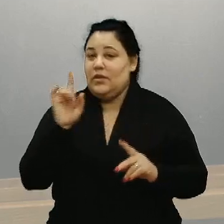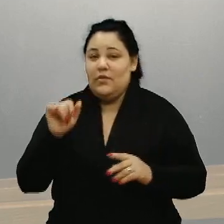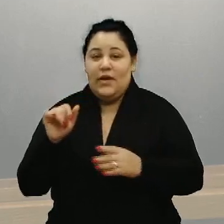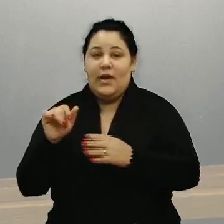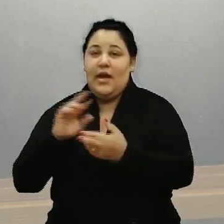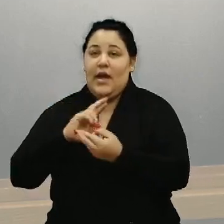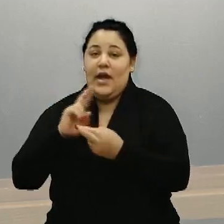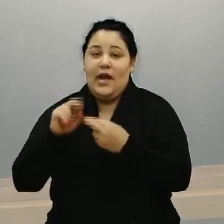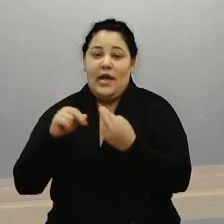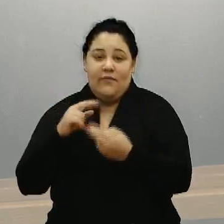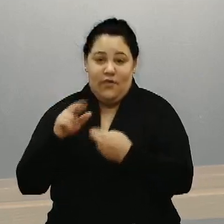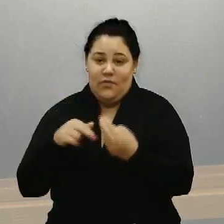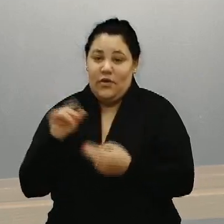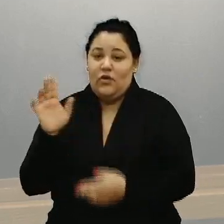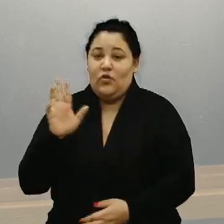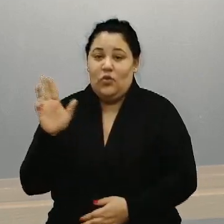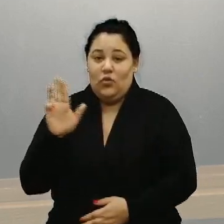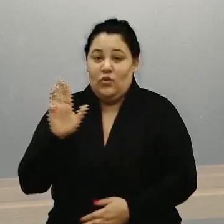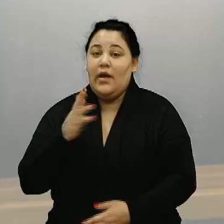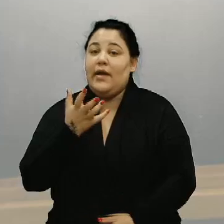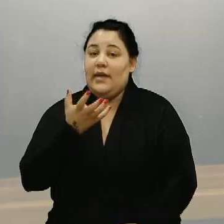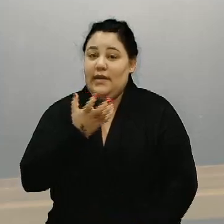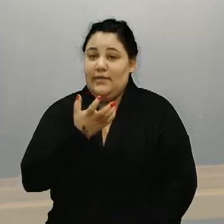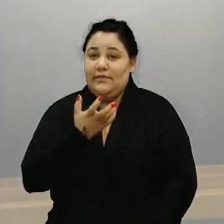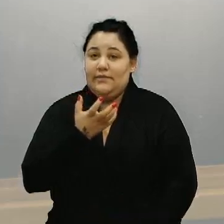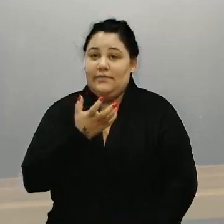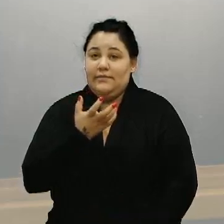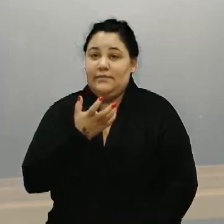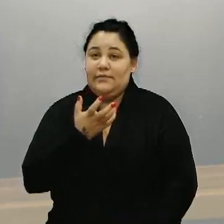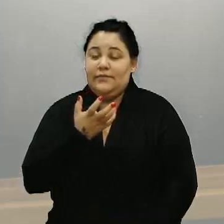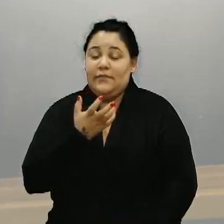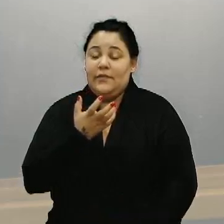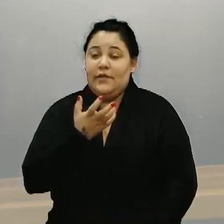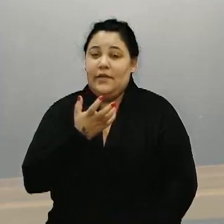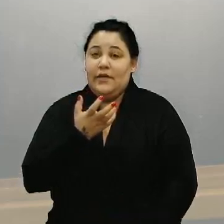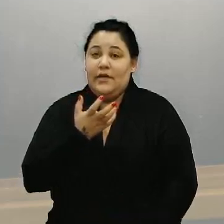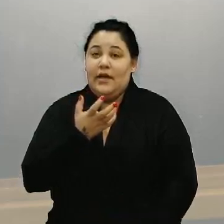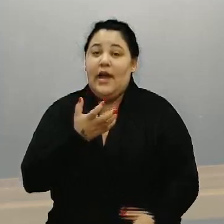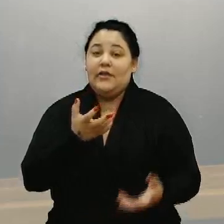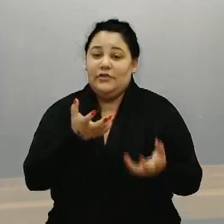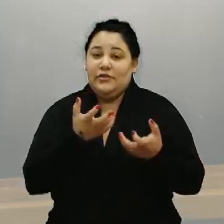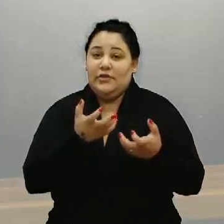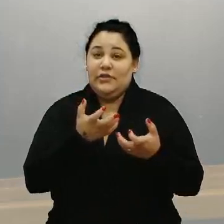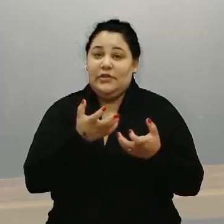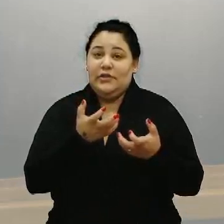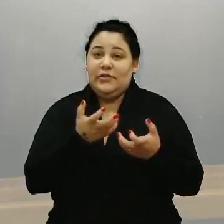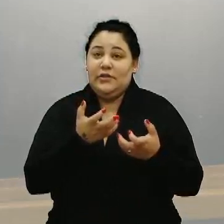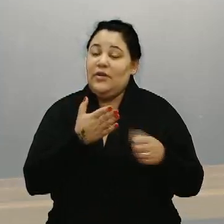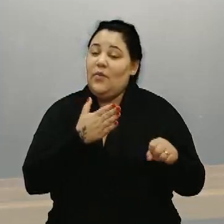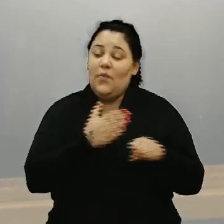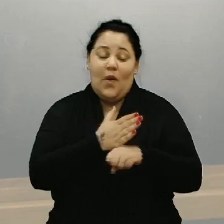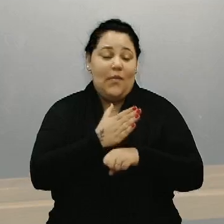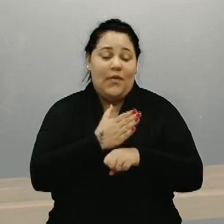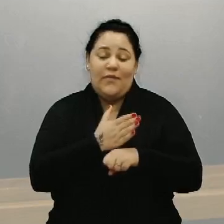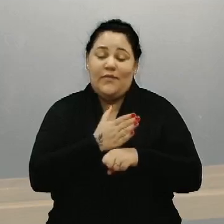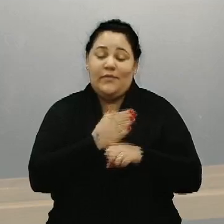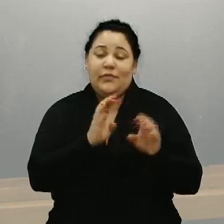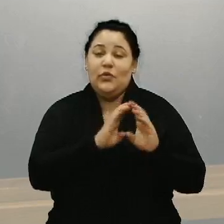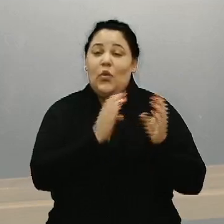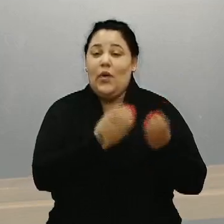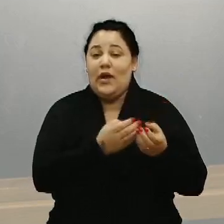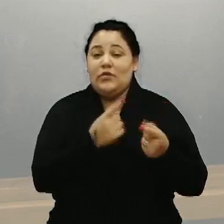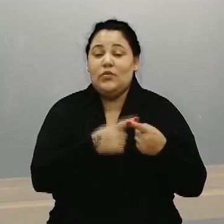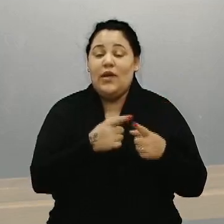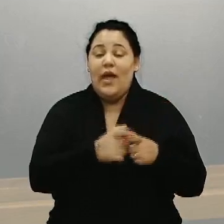O governo Lula gostaria de uma reforma que onerasse os mais ricos, mas não passa no Congresso, que a maioria é